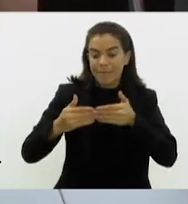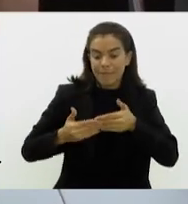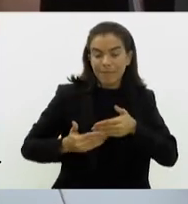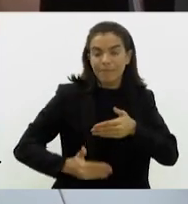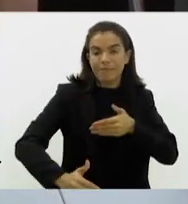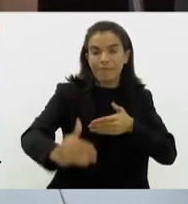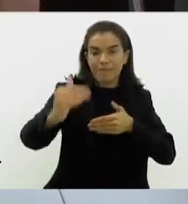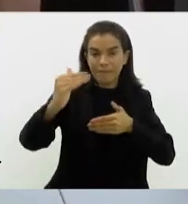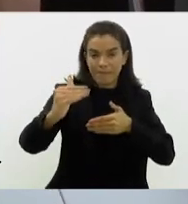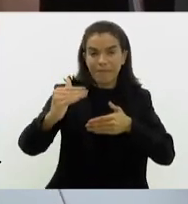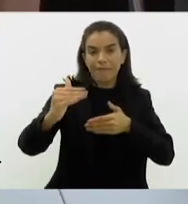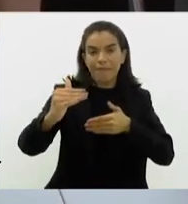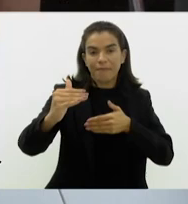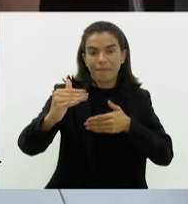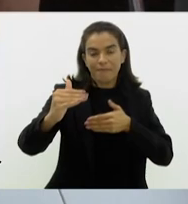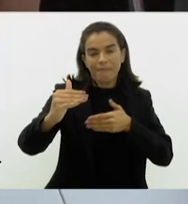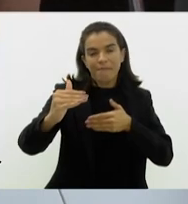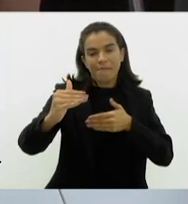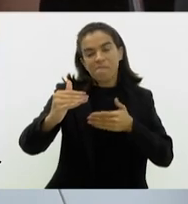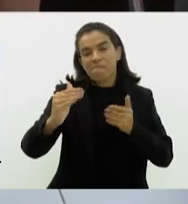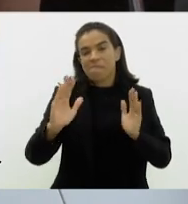para frente,